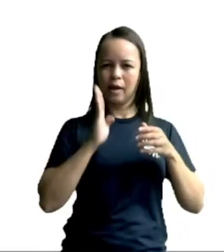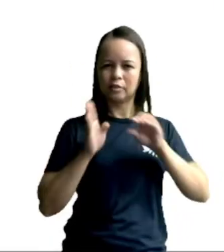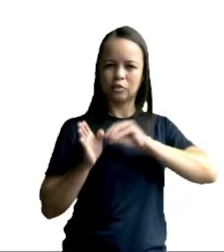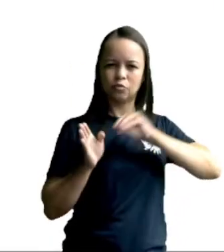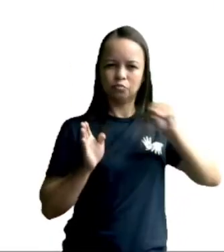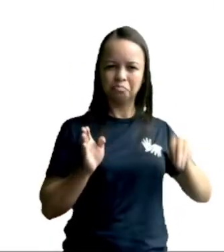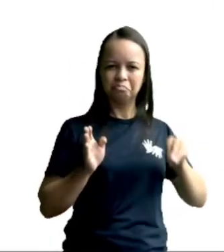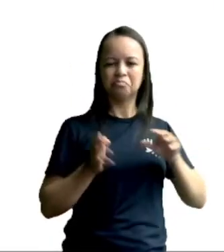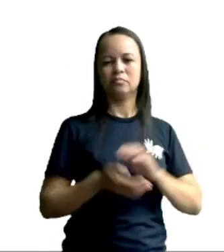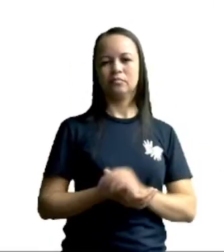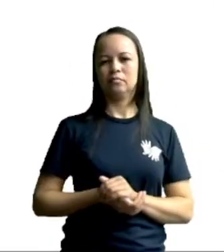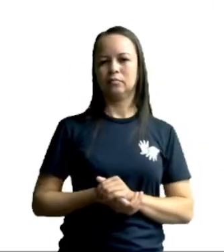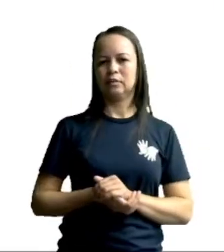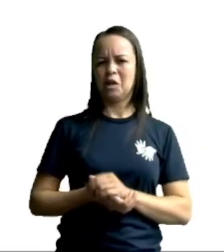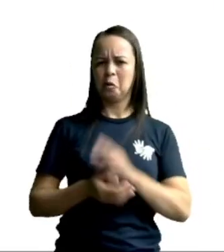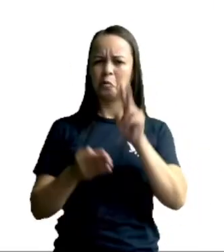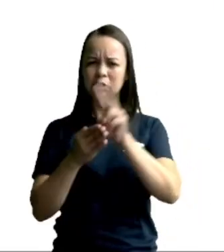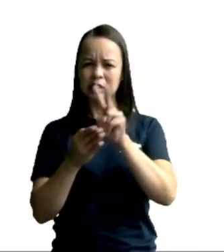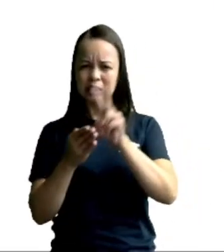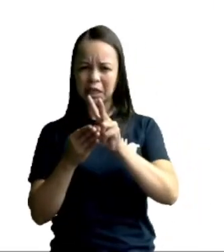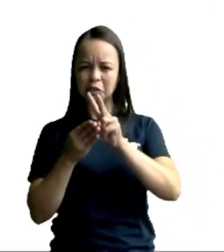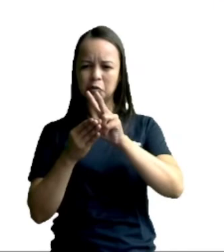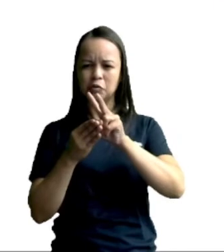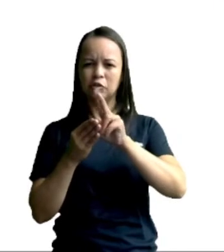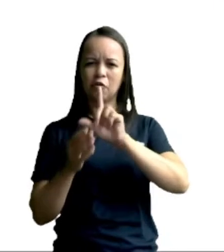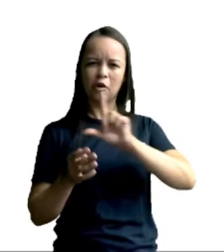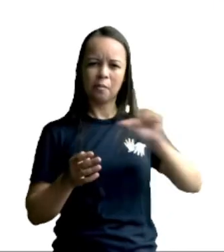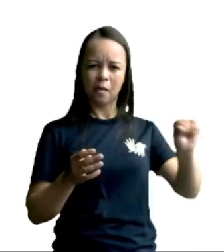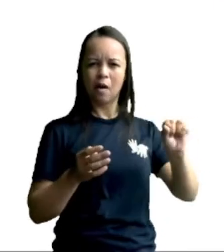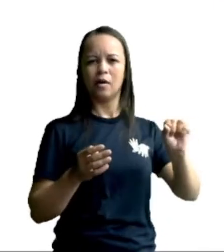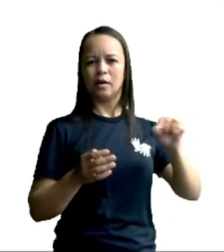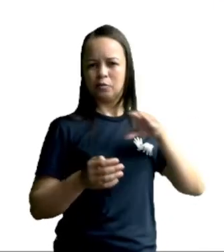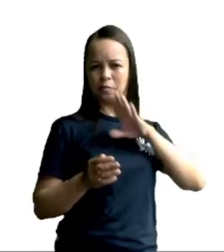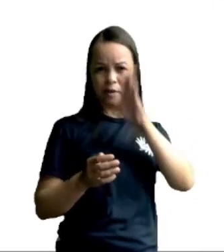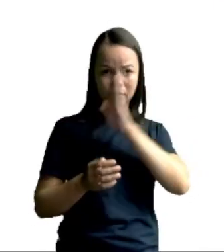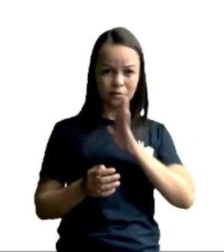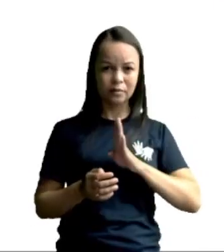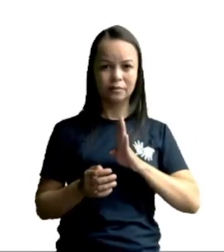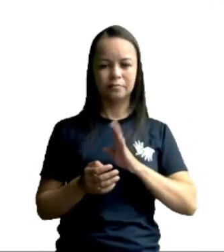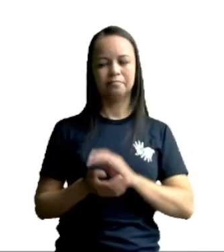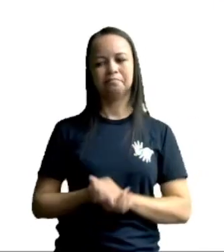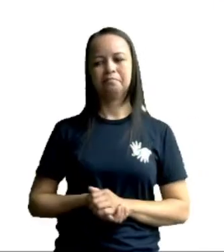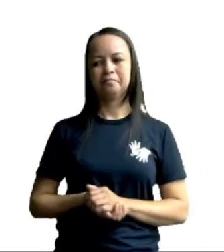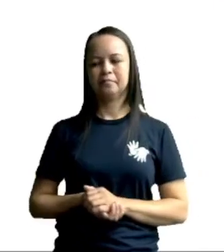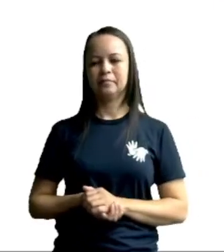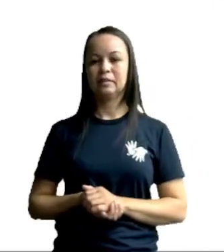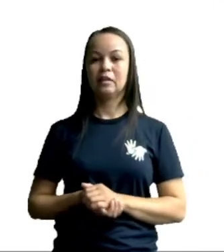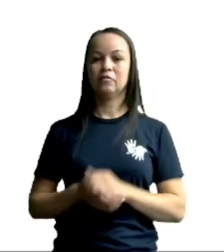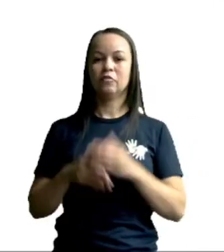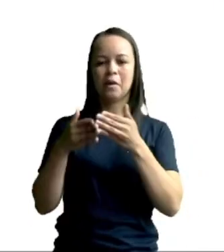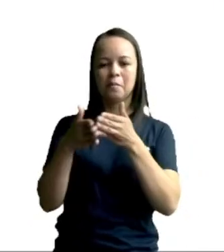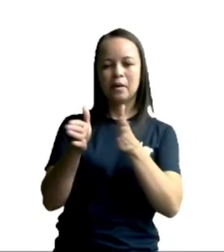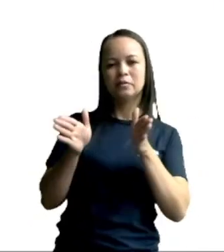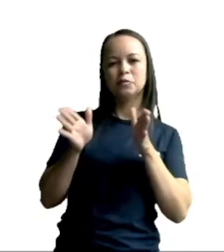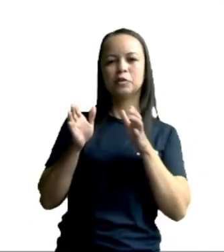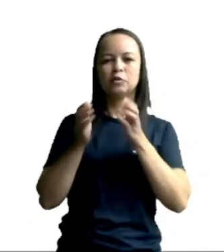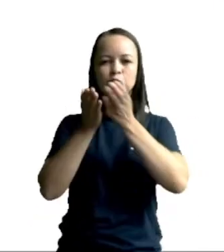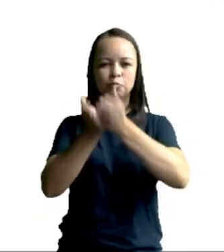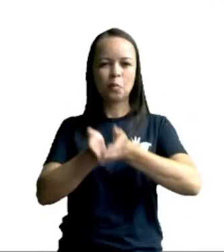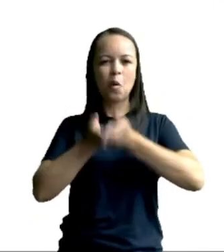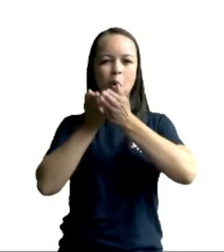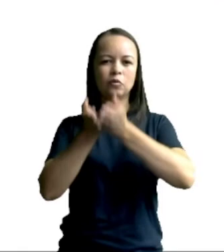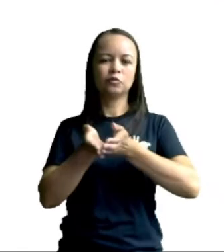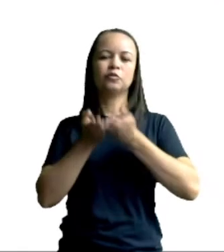Será que os indígenas deixaram o Brasil? Não sei. Será? Foi a abertura dos